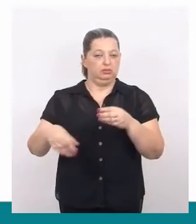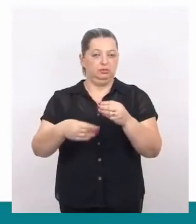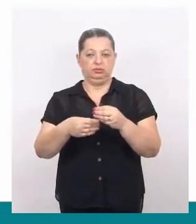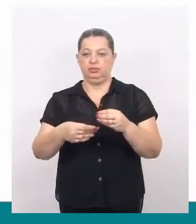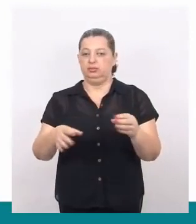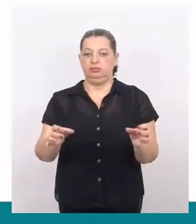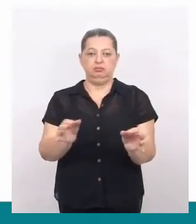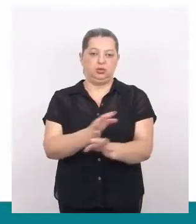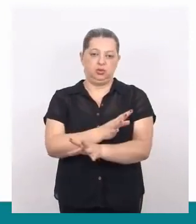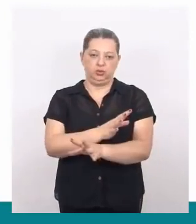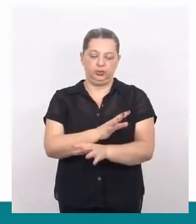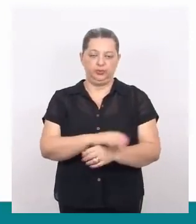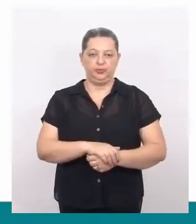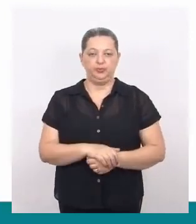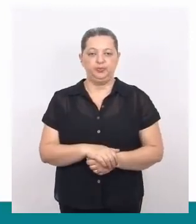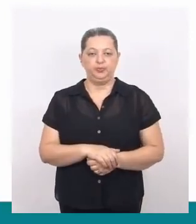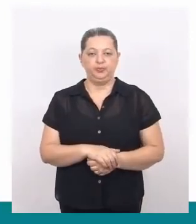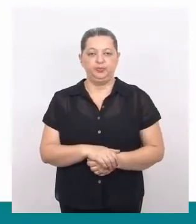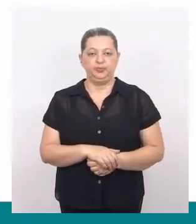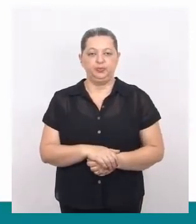unidade escolar.